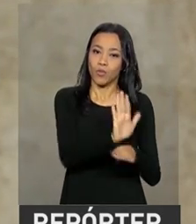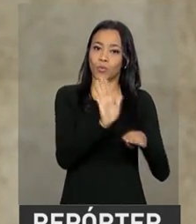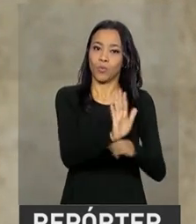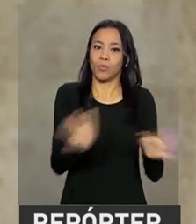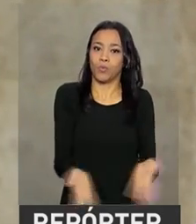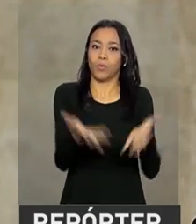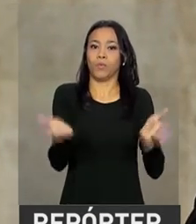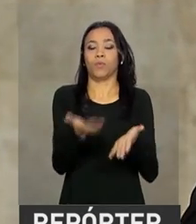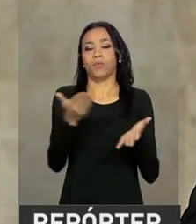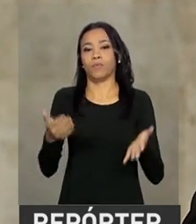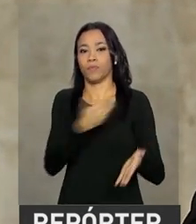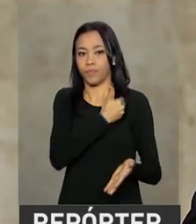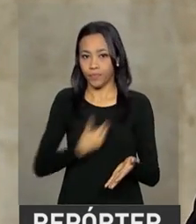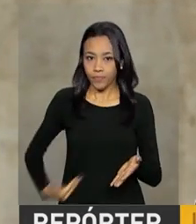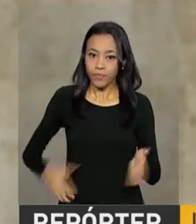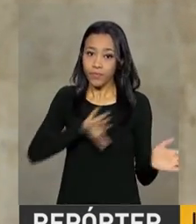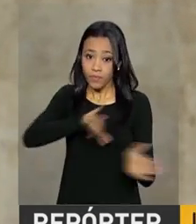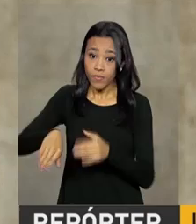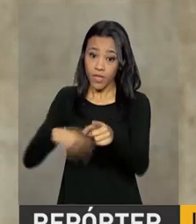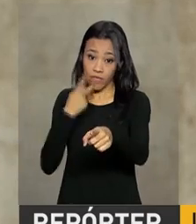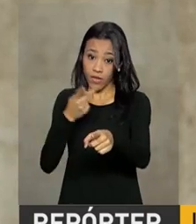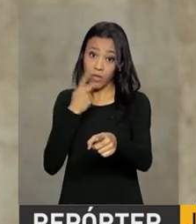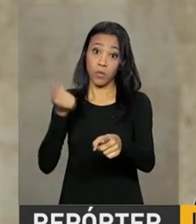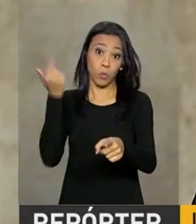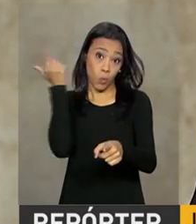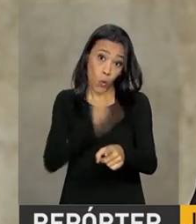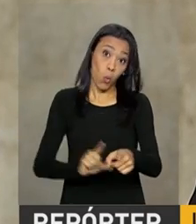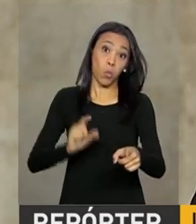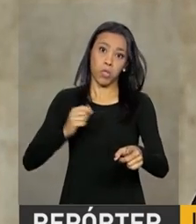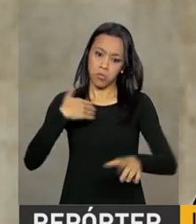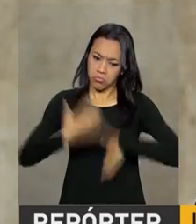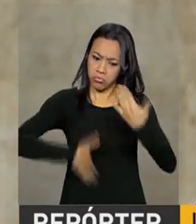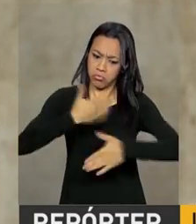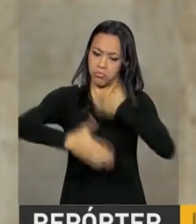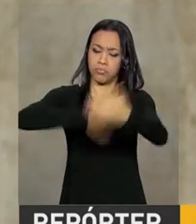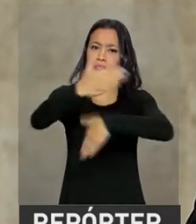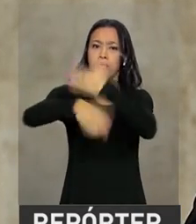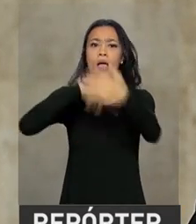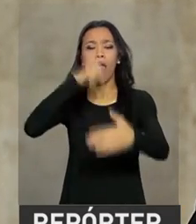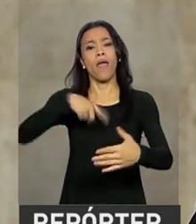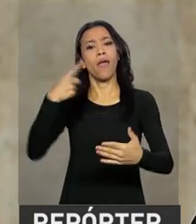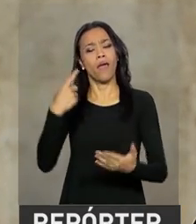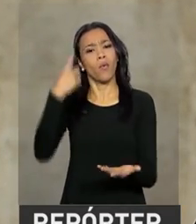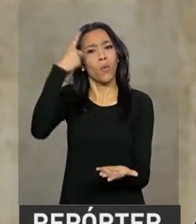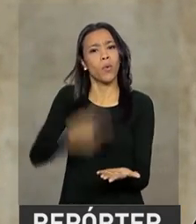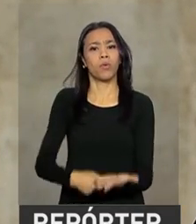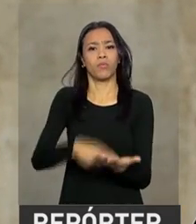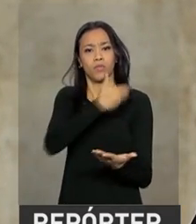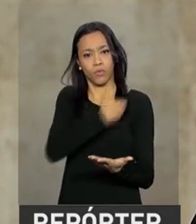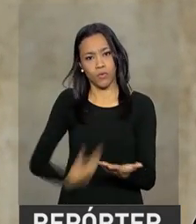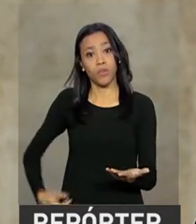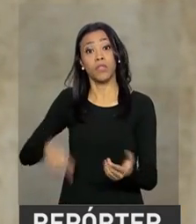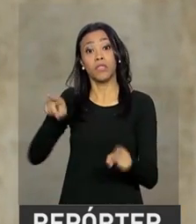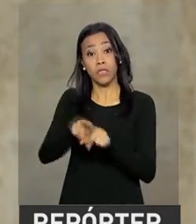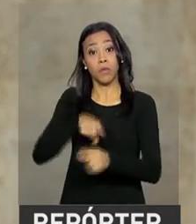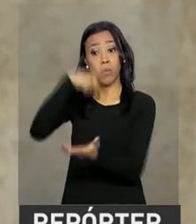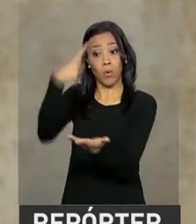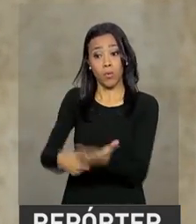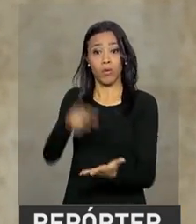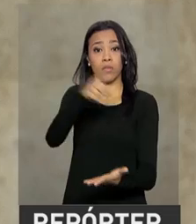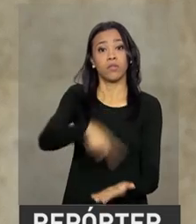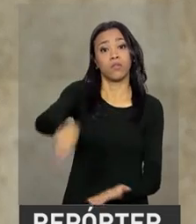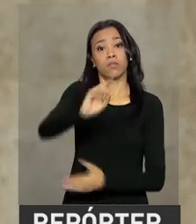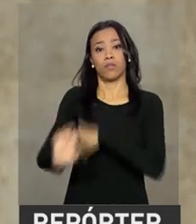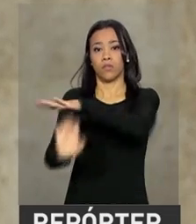da Fazenda destacou que a maior conquista do governo será a redefinição do papel do estado e da iniciativa privada na economia